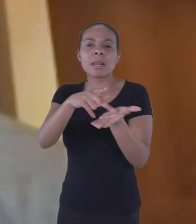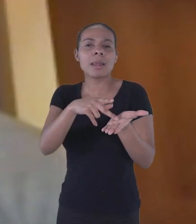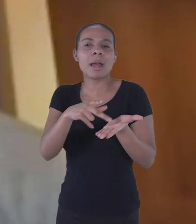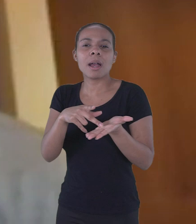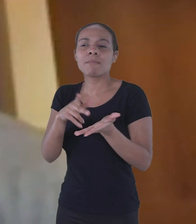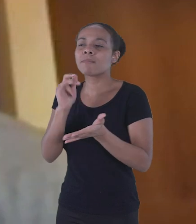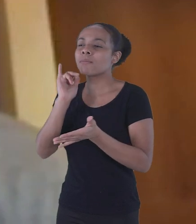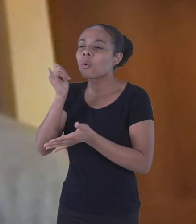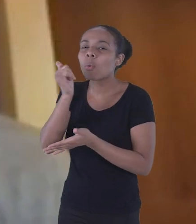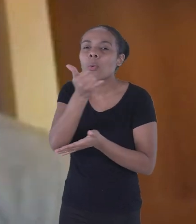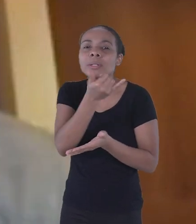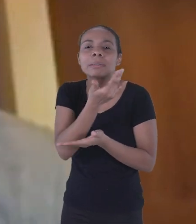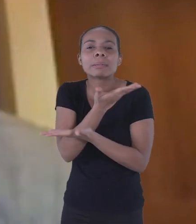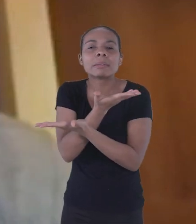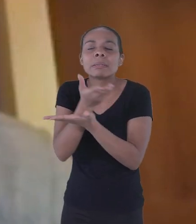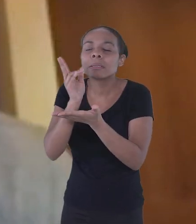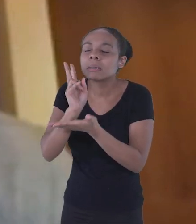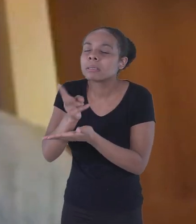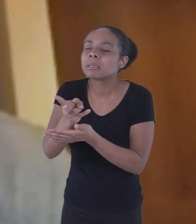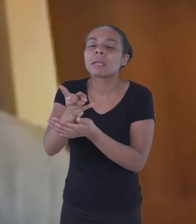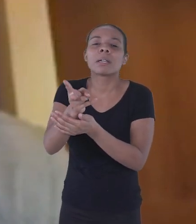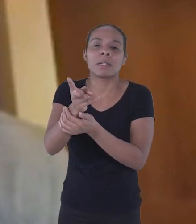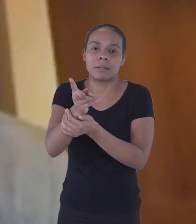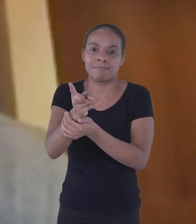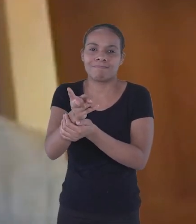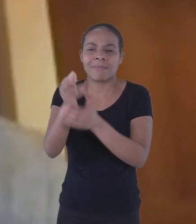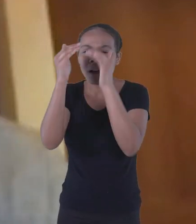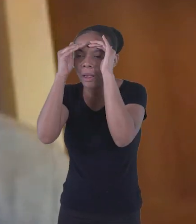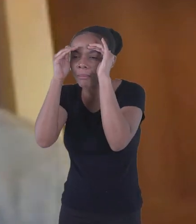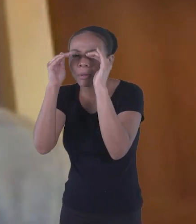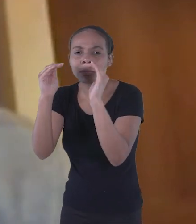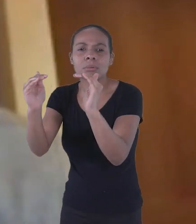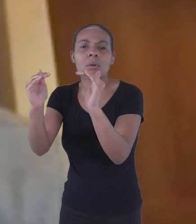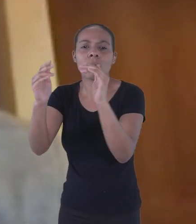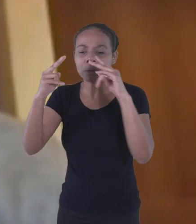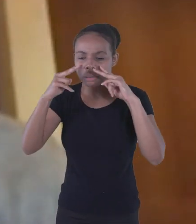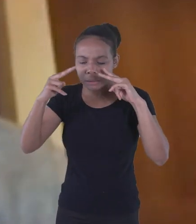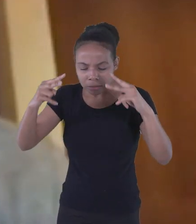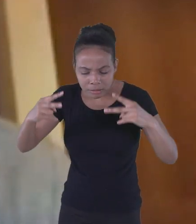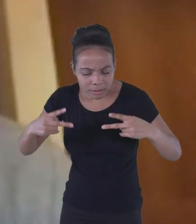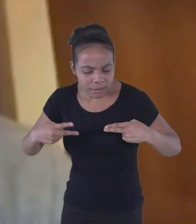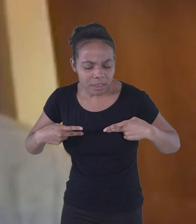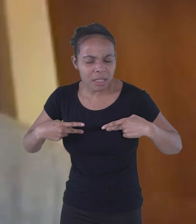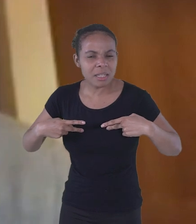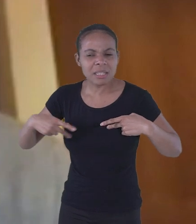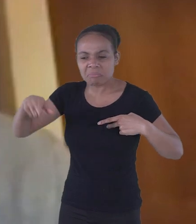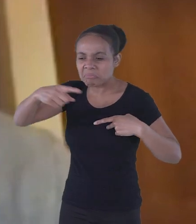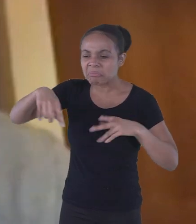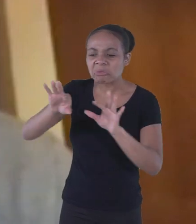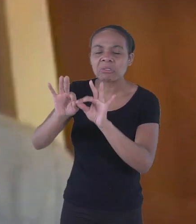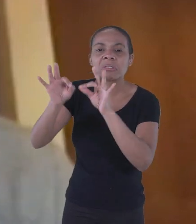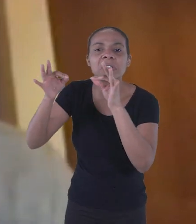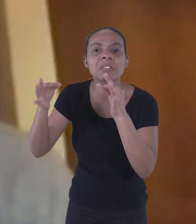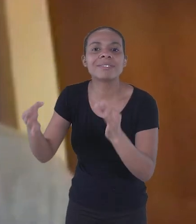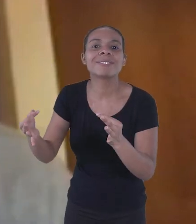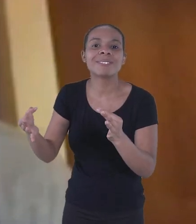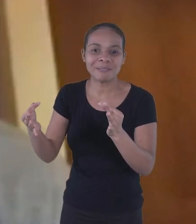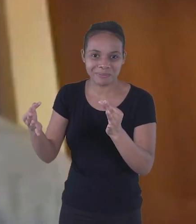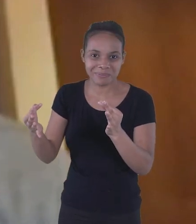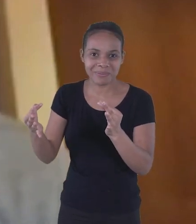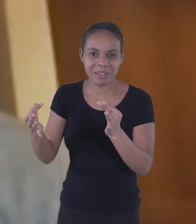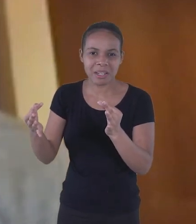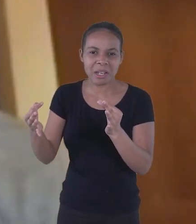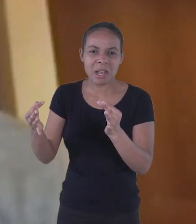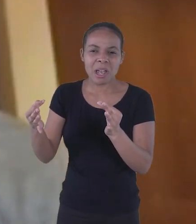outros, reconhecessem, fossem respeitosos, humildes? Não estou querendo dizer que eu sou tudo isso,